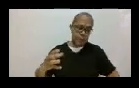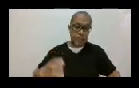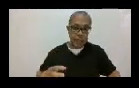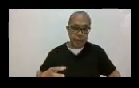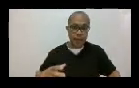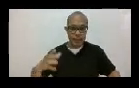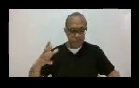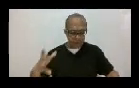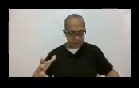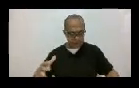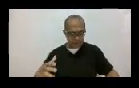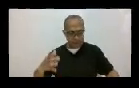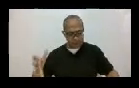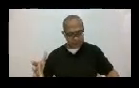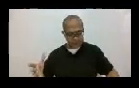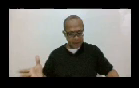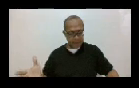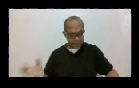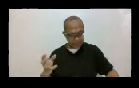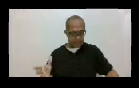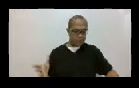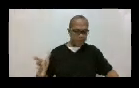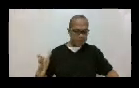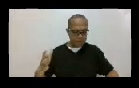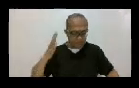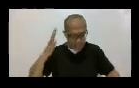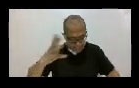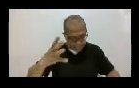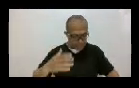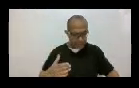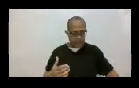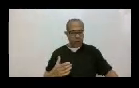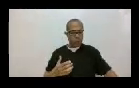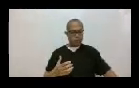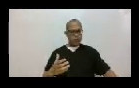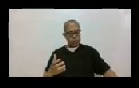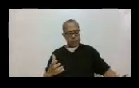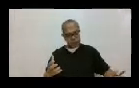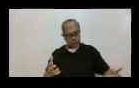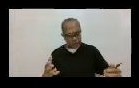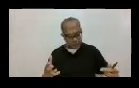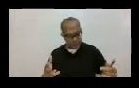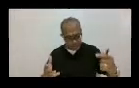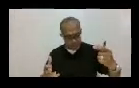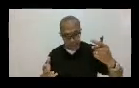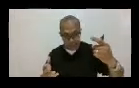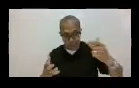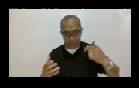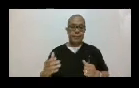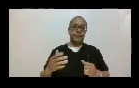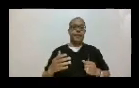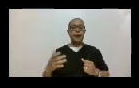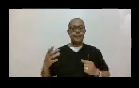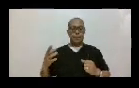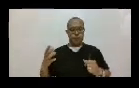eles vão se encontram nome oceania ou às vezes agora mais recentemente austrália e qual o outro continente que nós temos